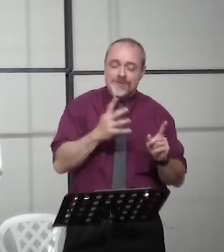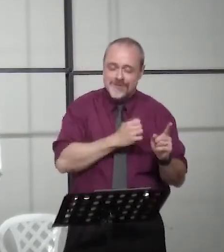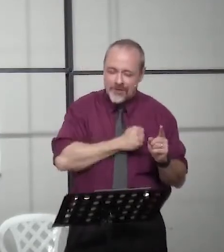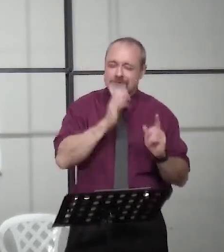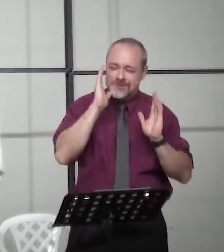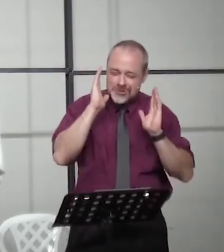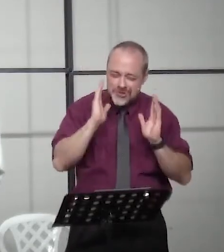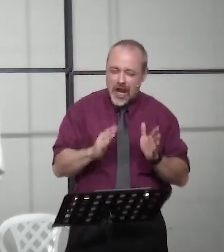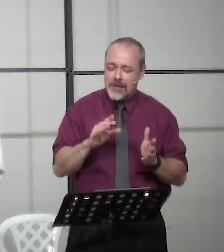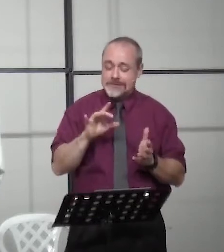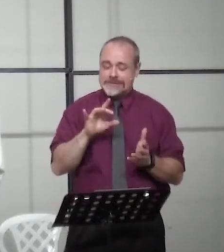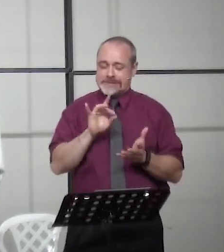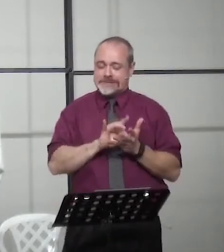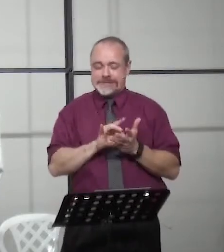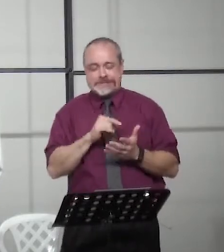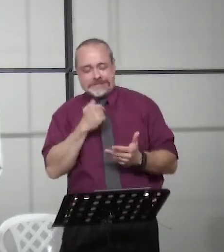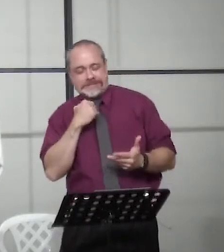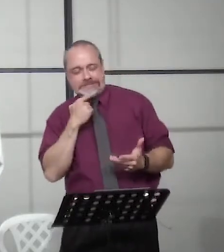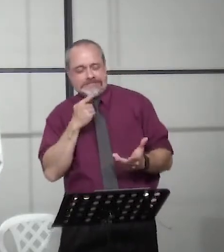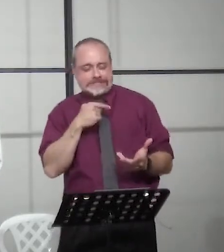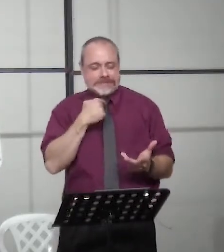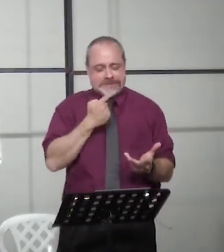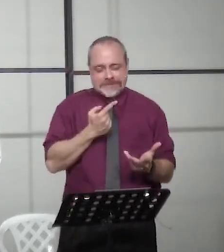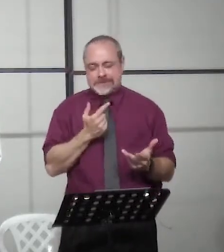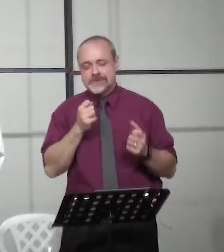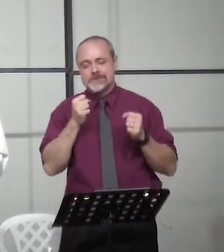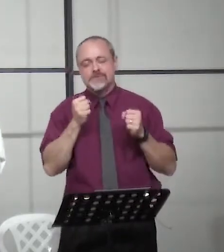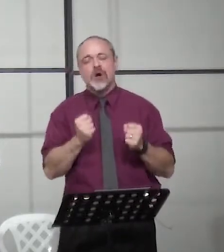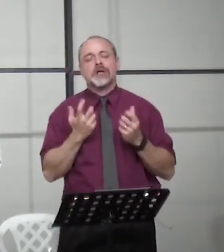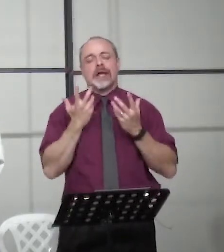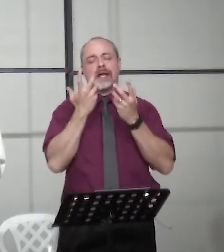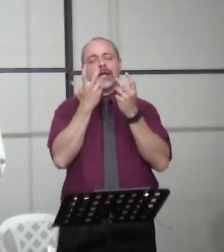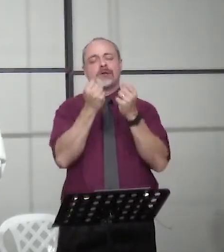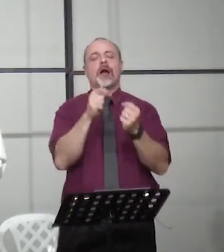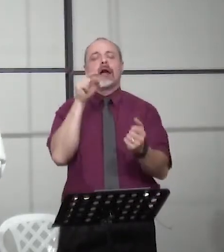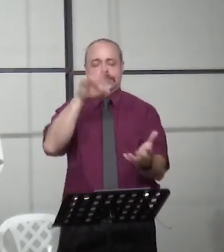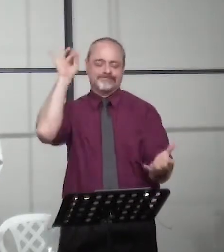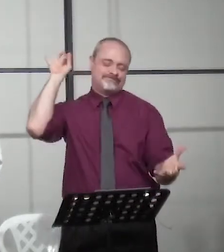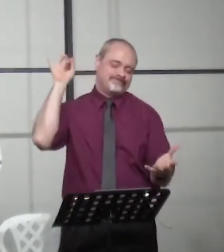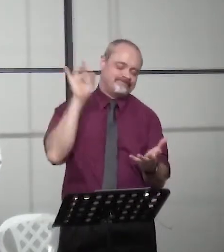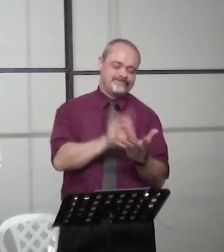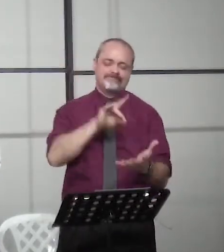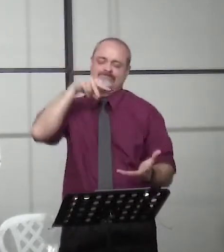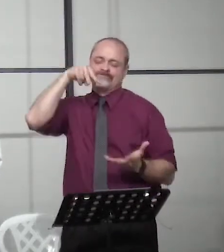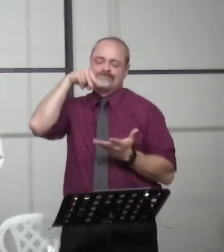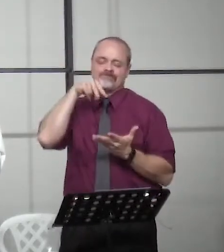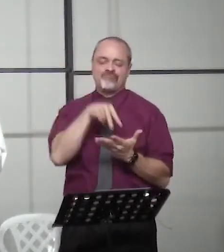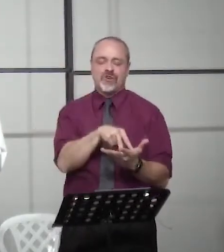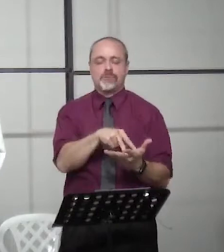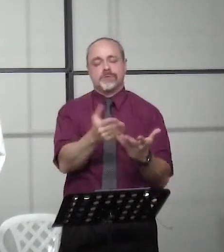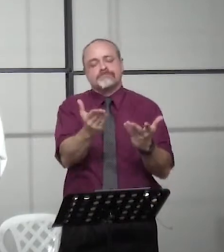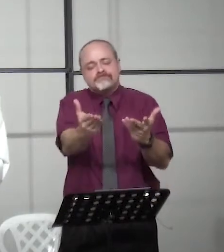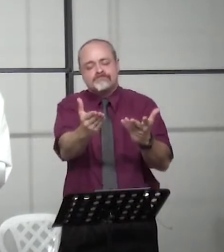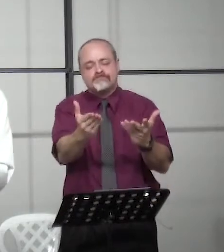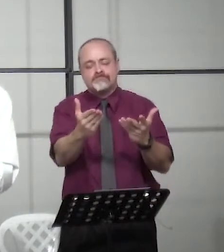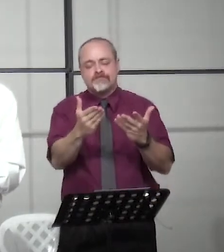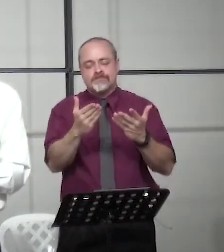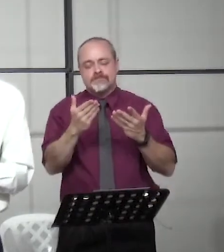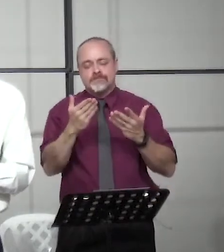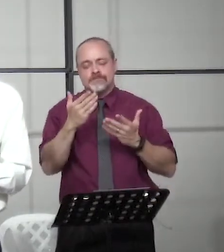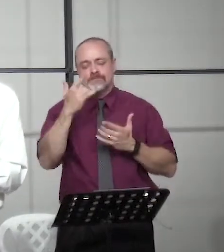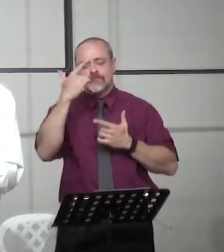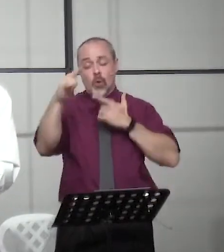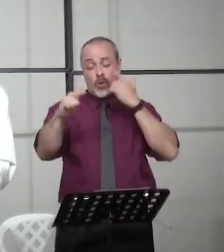têm certeza, possam receber essa certeza. E traga os que